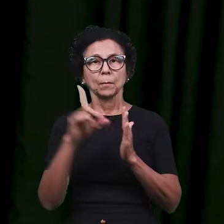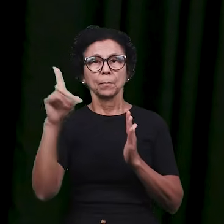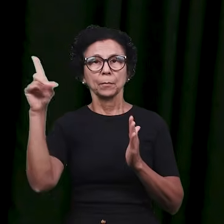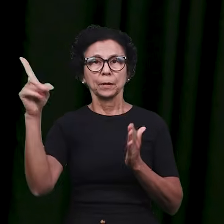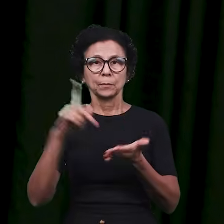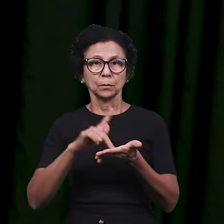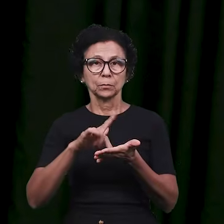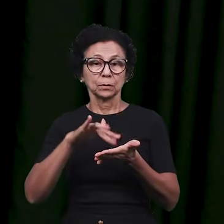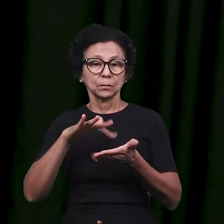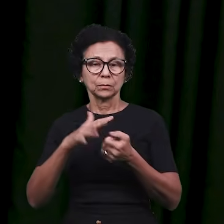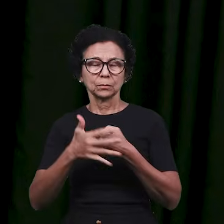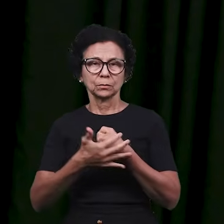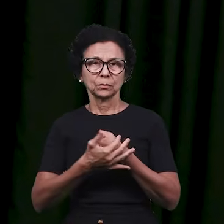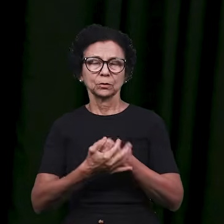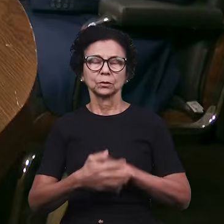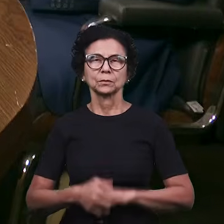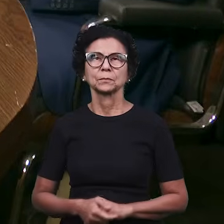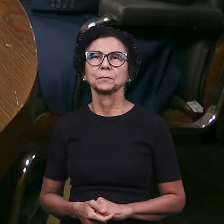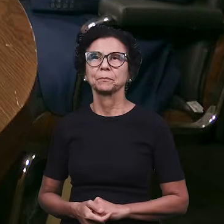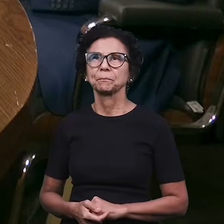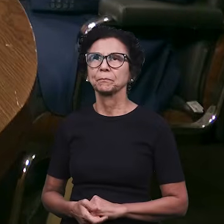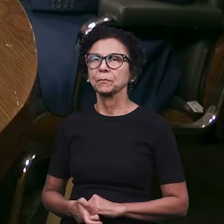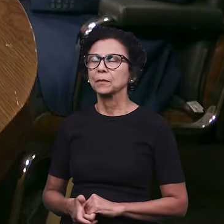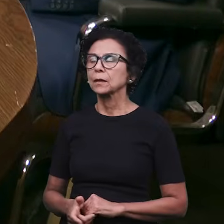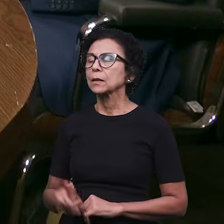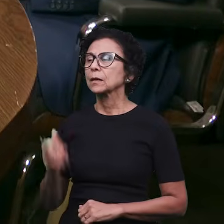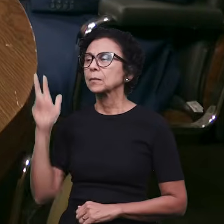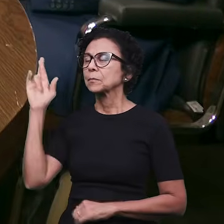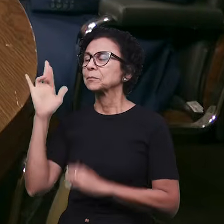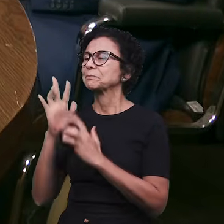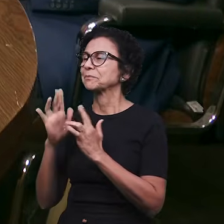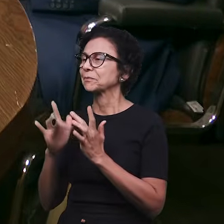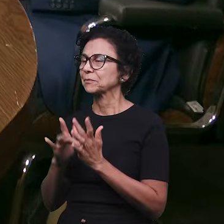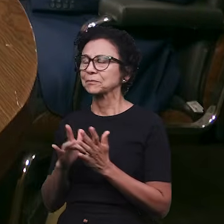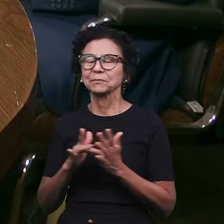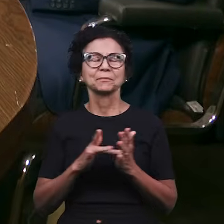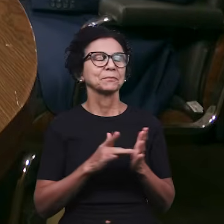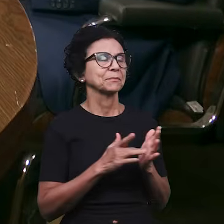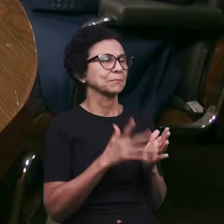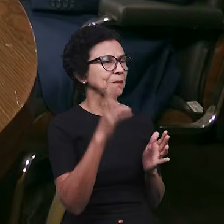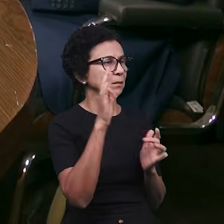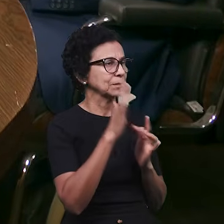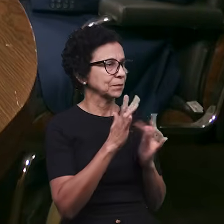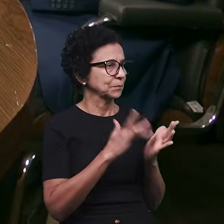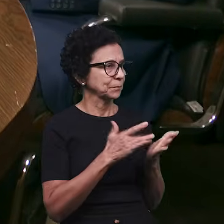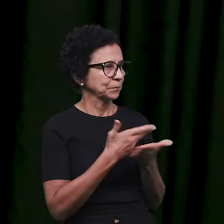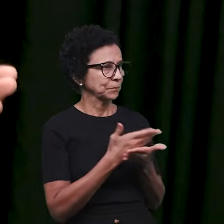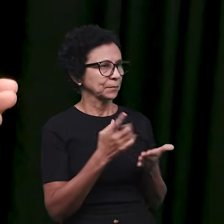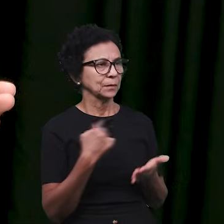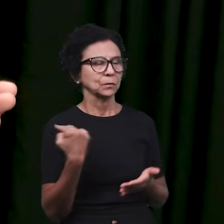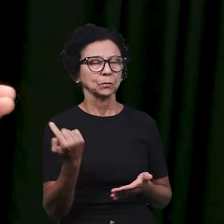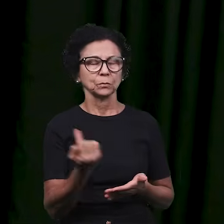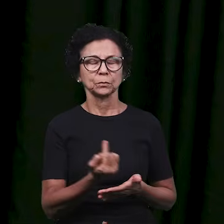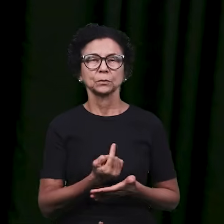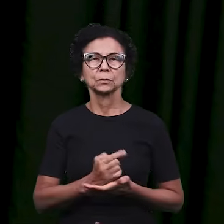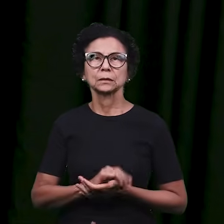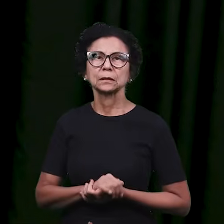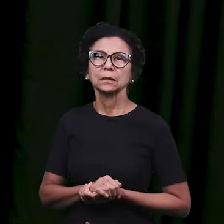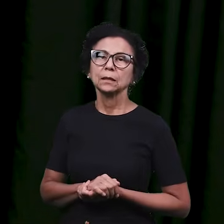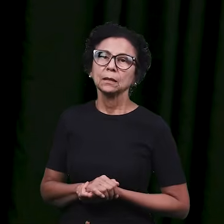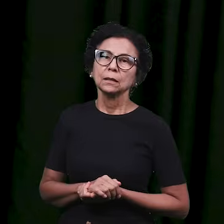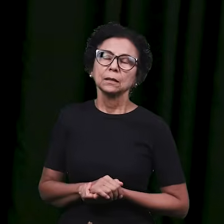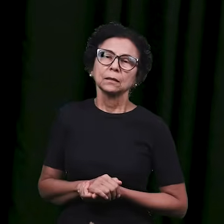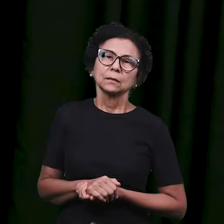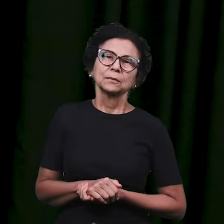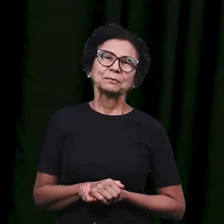gostaria de saudar aqui o pastor Diniz. A paz do Senhor, pastor Diniz. Paz do Senhor, Douglas. Paz do Senhor a todos. E talvez aqui até avisar aos que